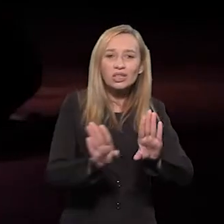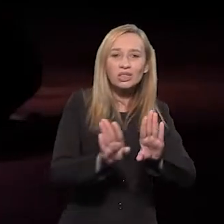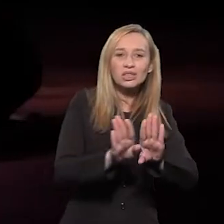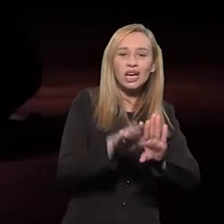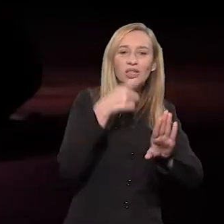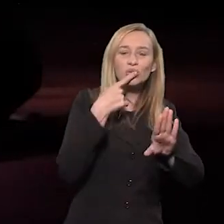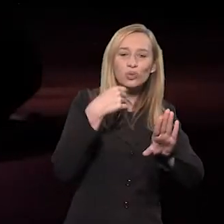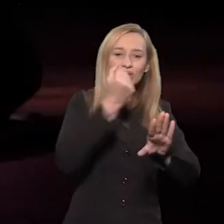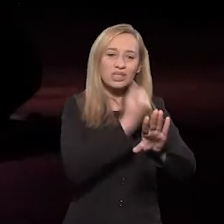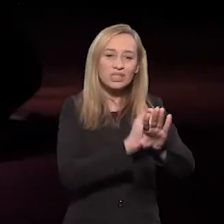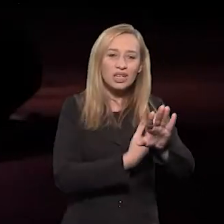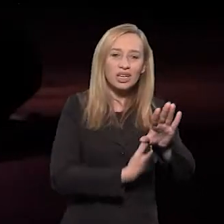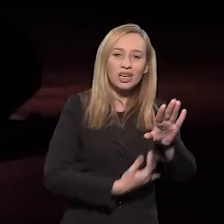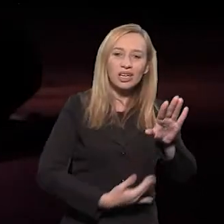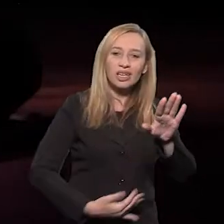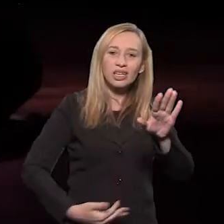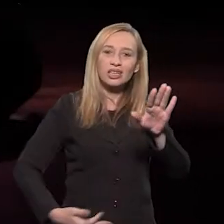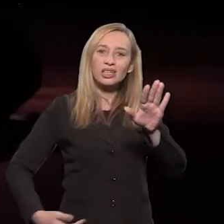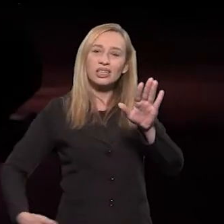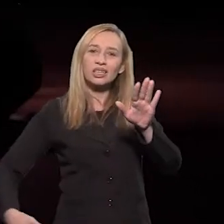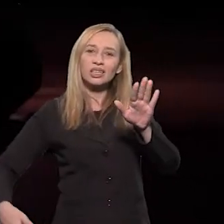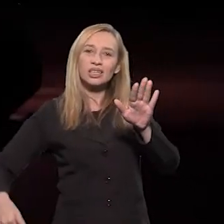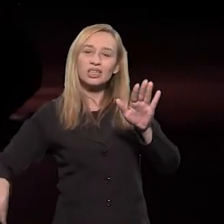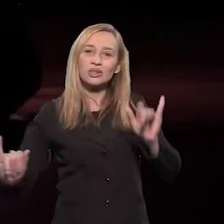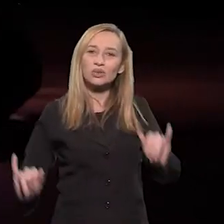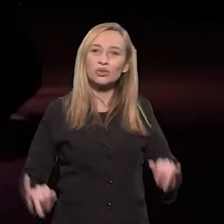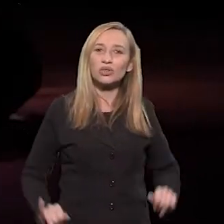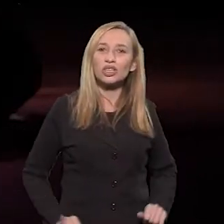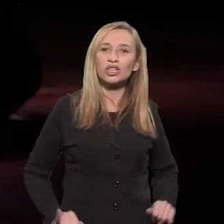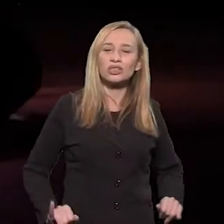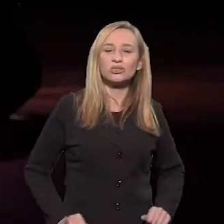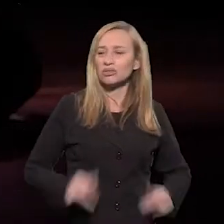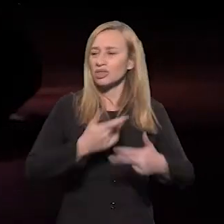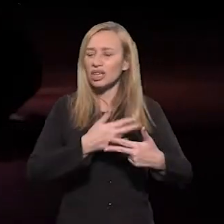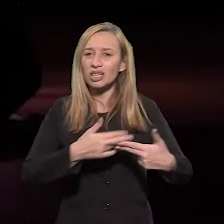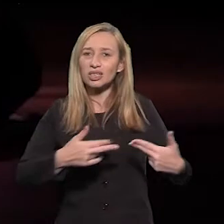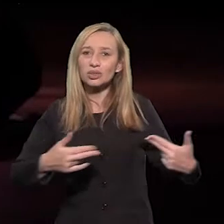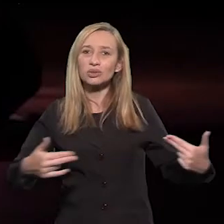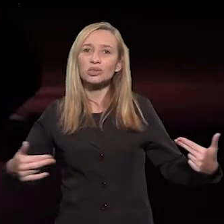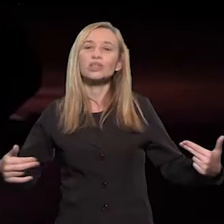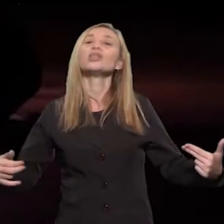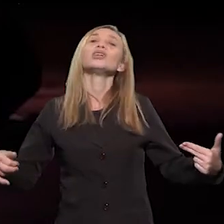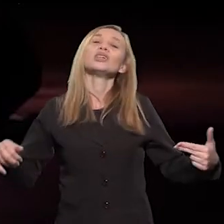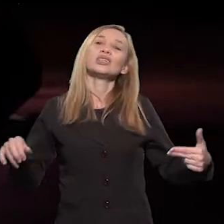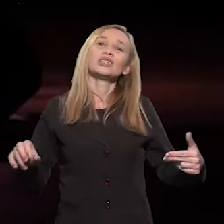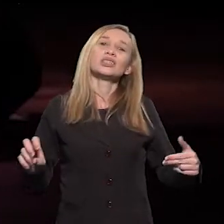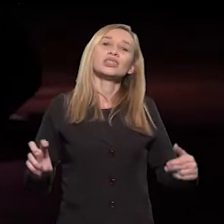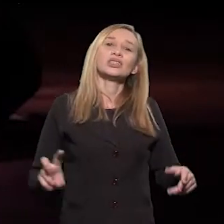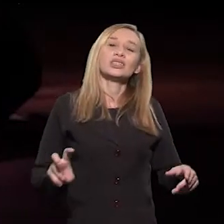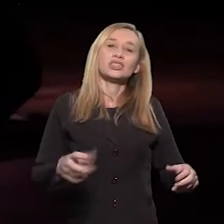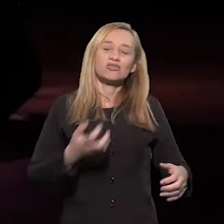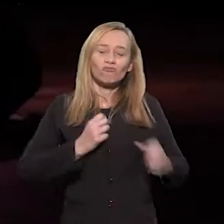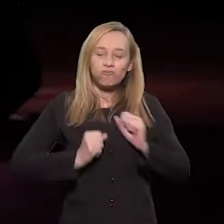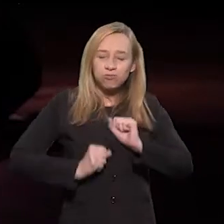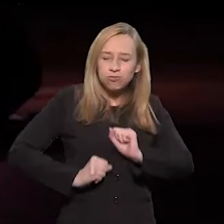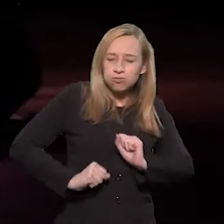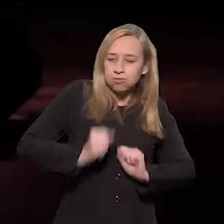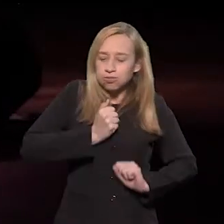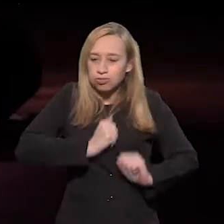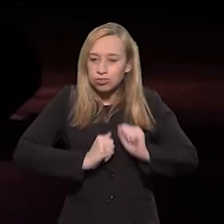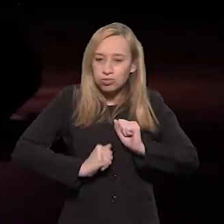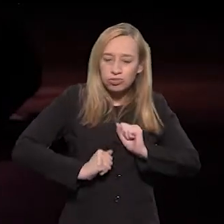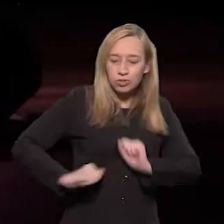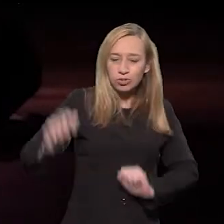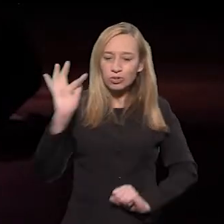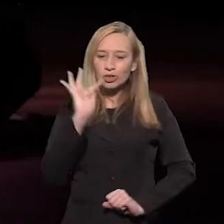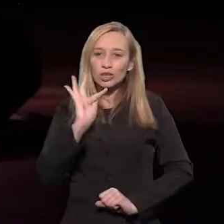o sangue pisado por bestas e musas venais implodem de raiva